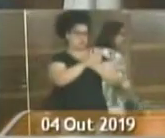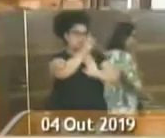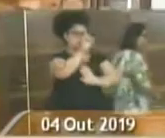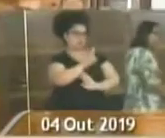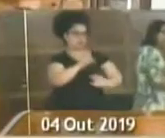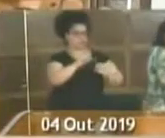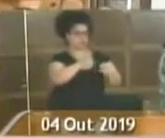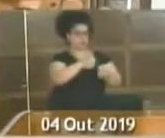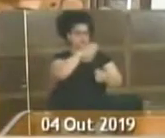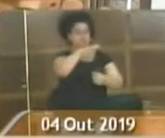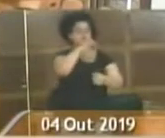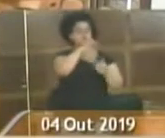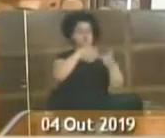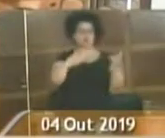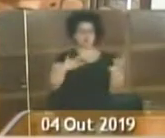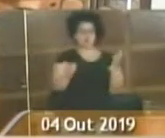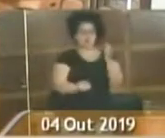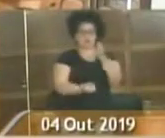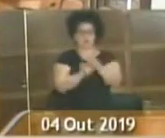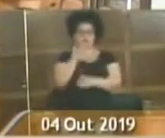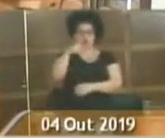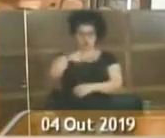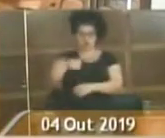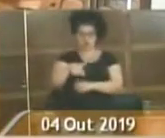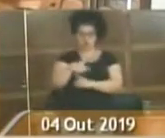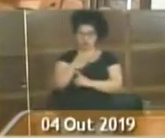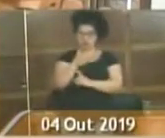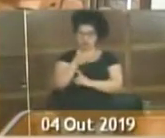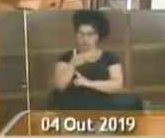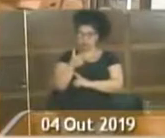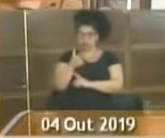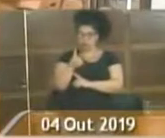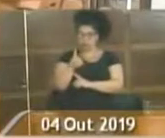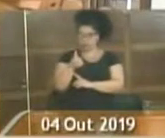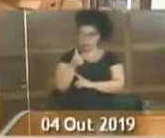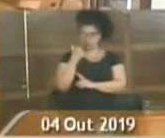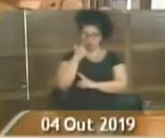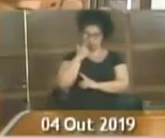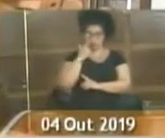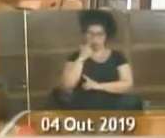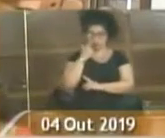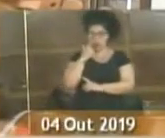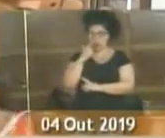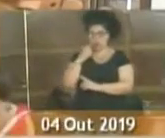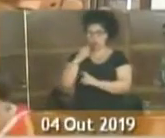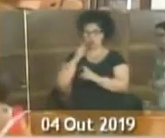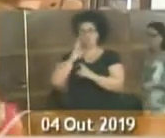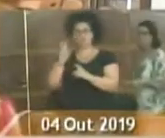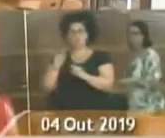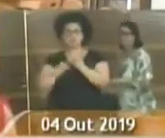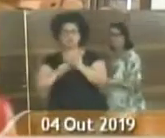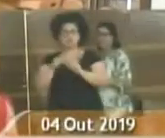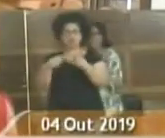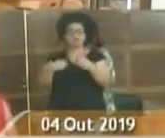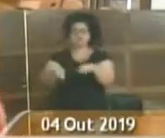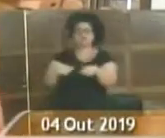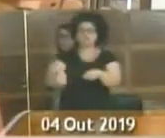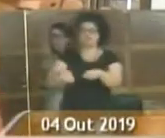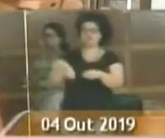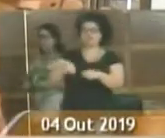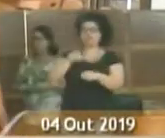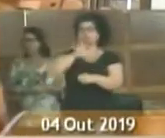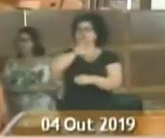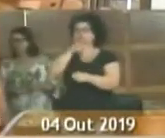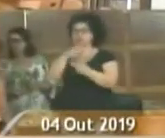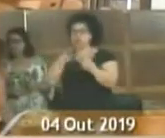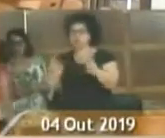Animais, que foi criada na atual legislatura, em virtude das necessidades latentes dos animais no município, da atenção necessária e